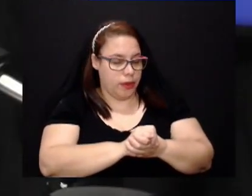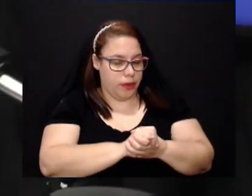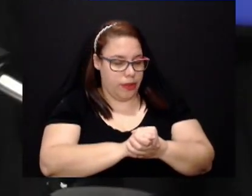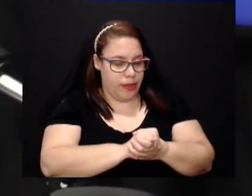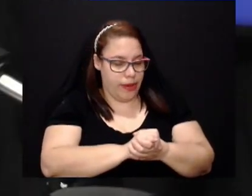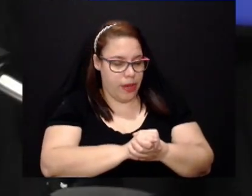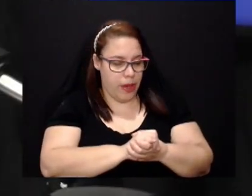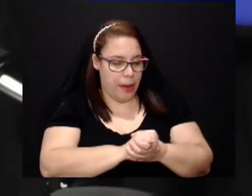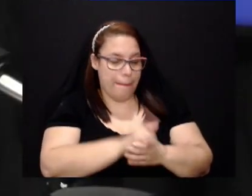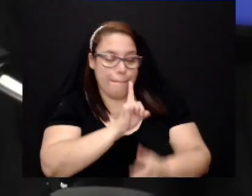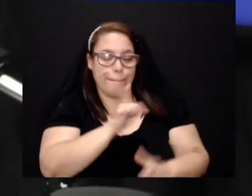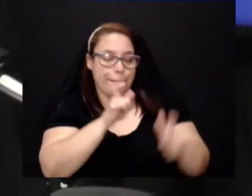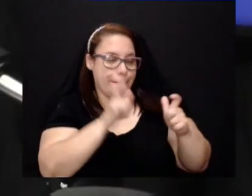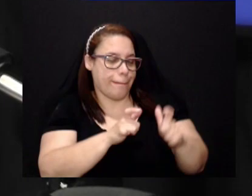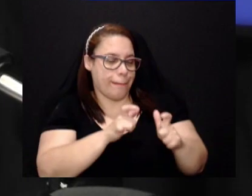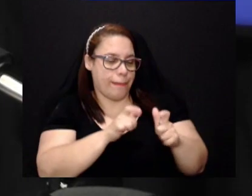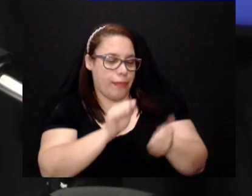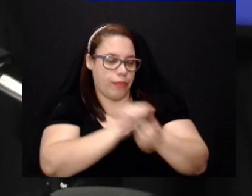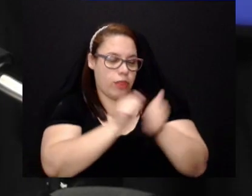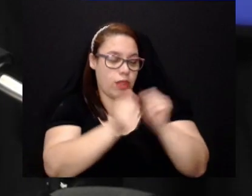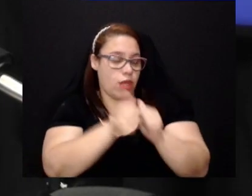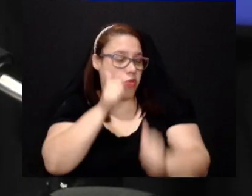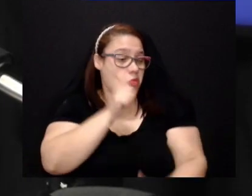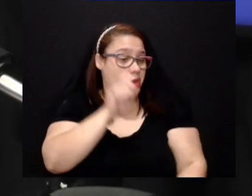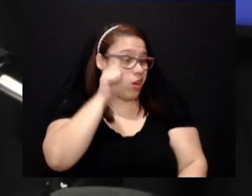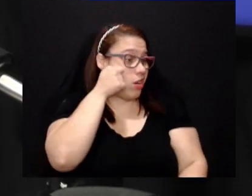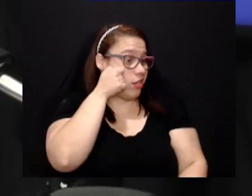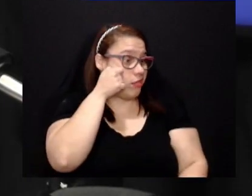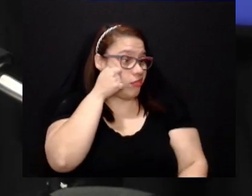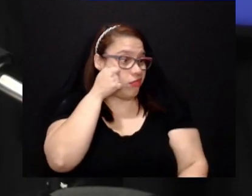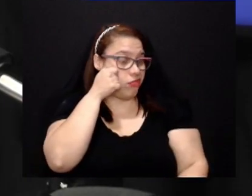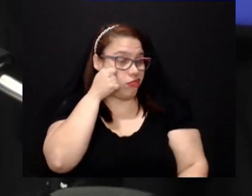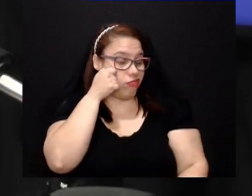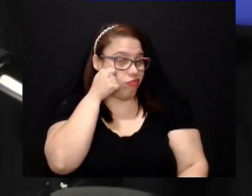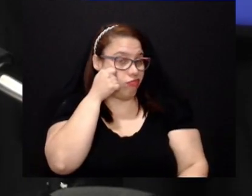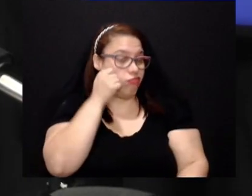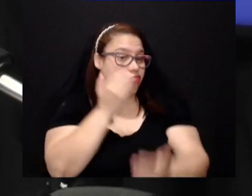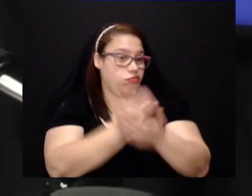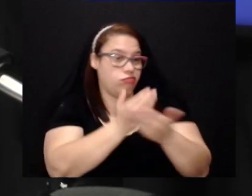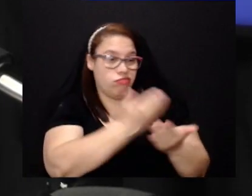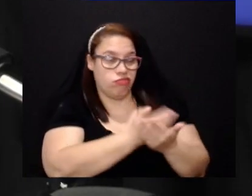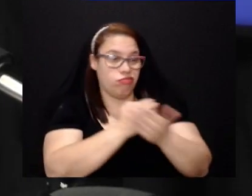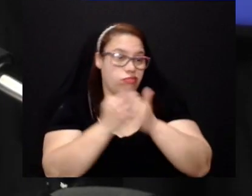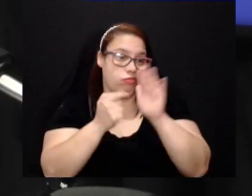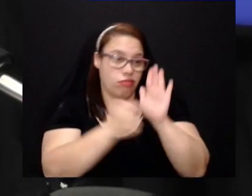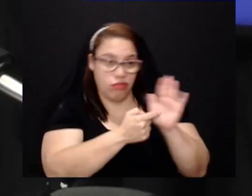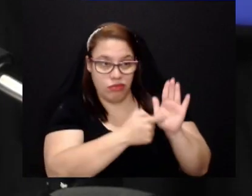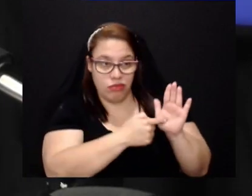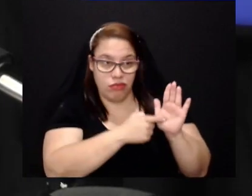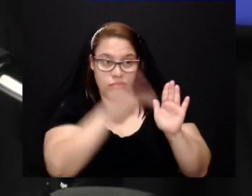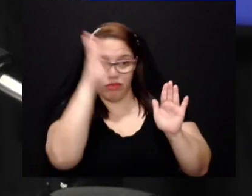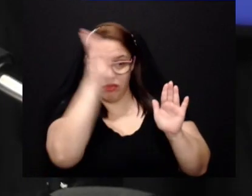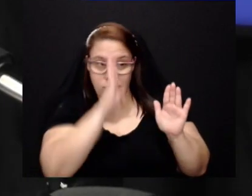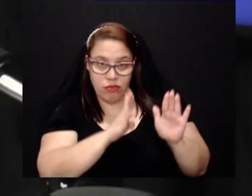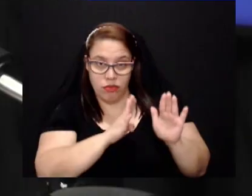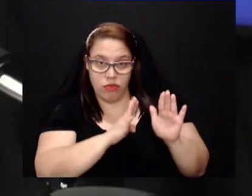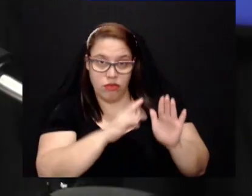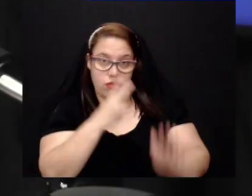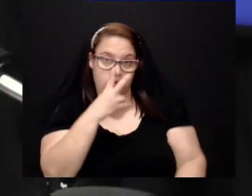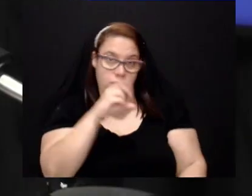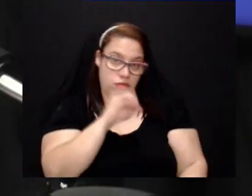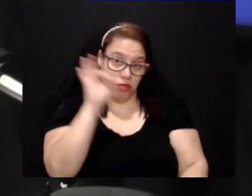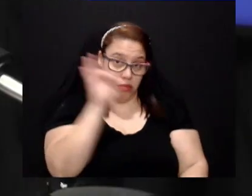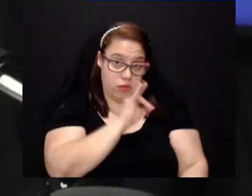espaço formatado para uma mulher negra, né? Nós temos estudos que indicam que no Brasil apenas 20%